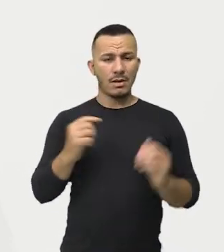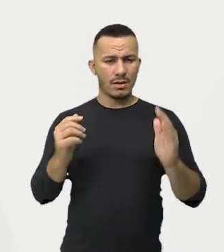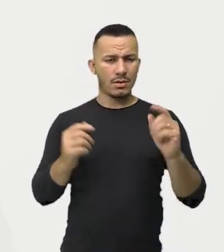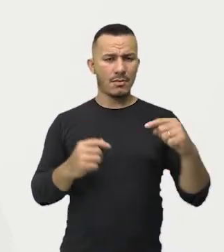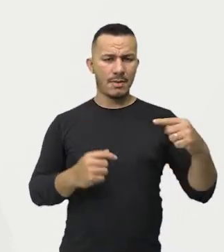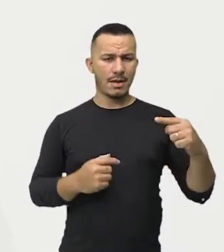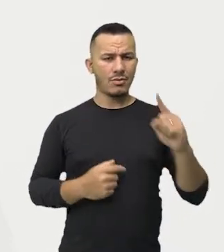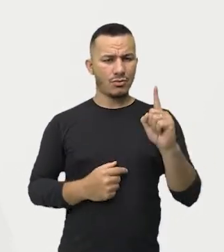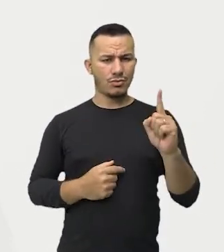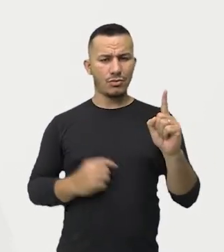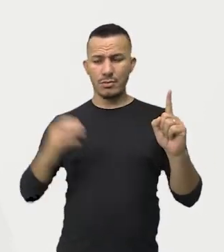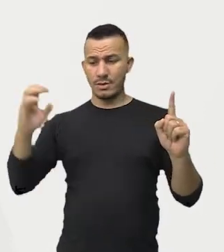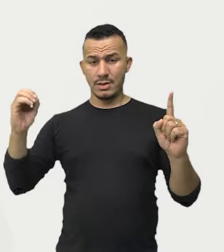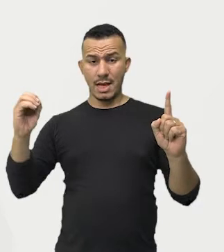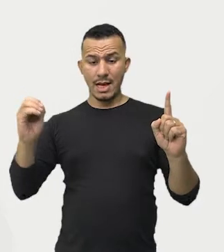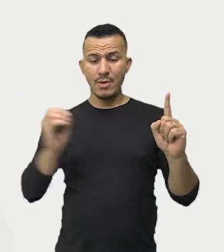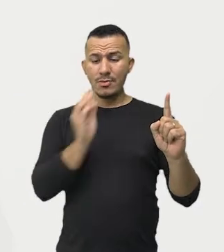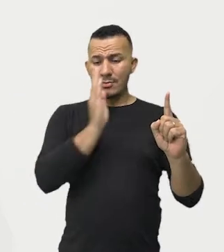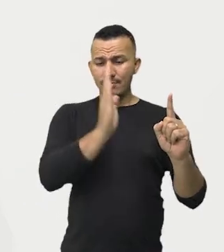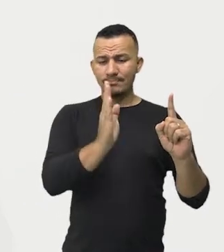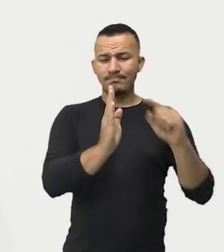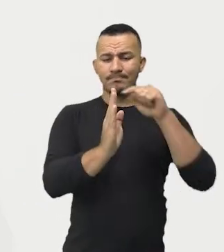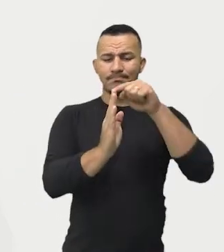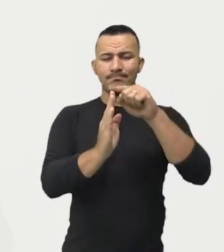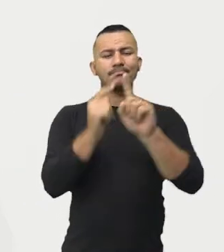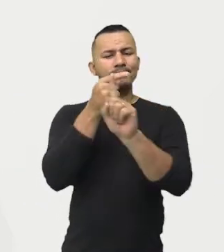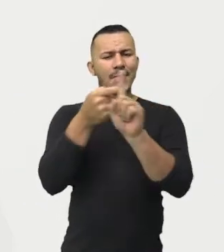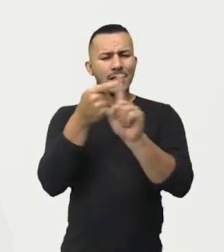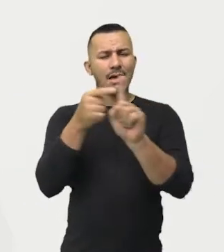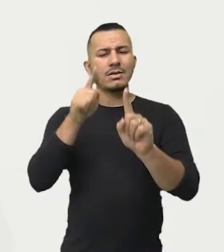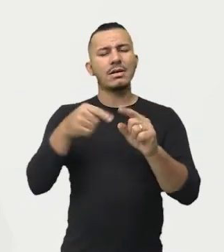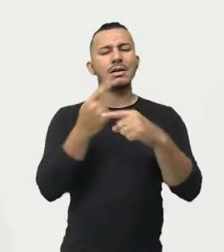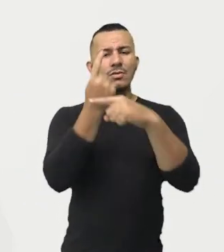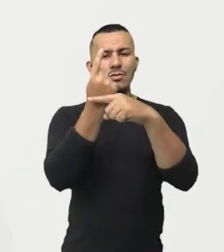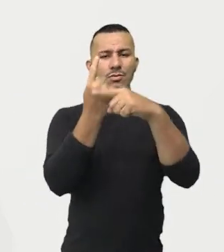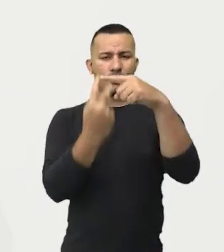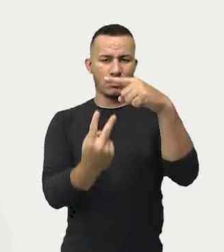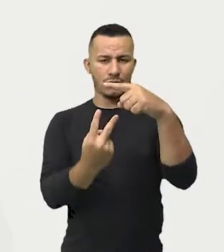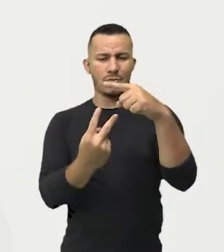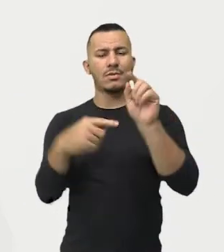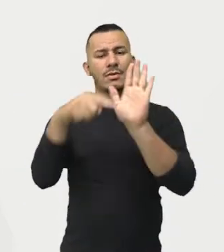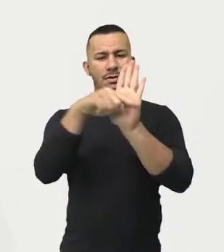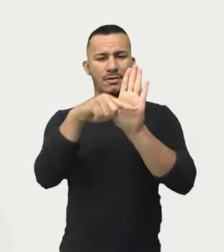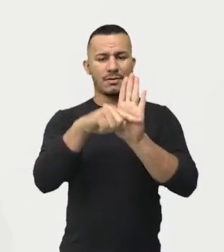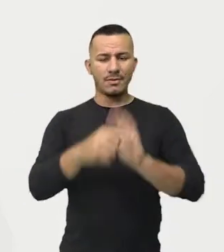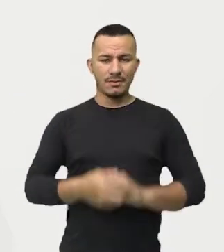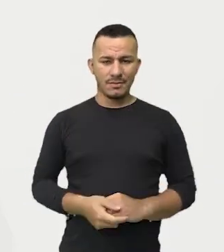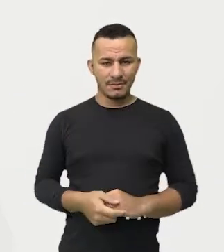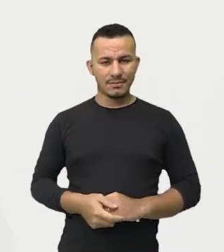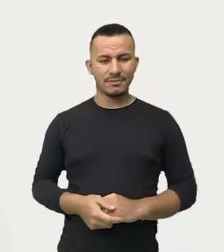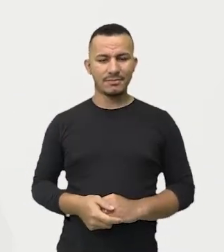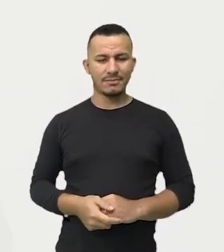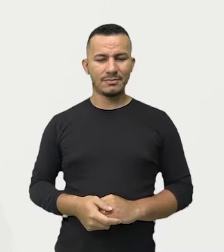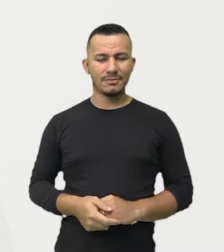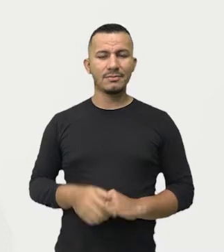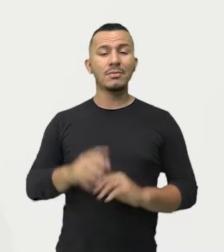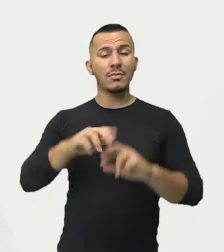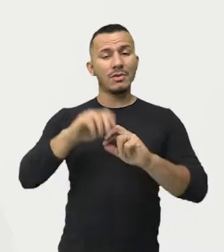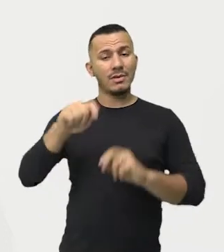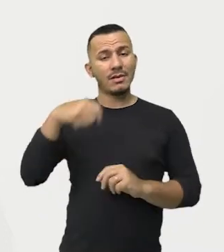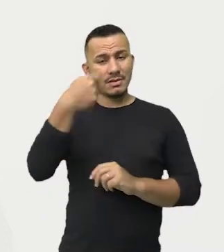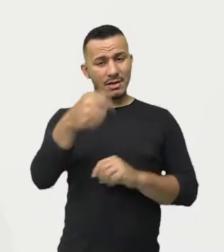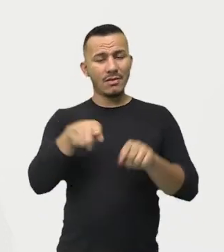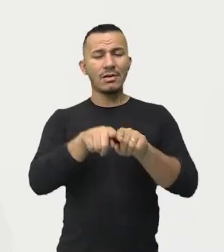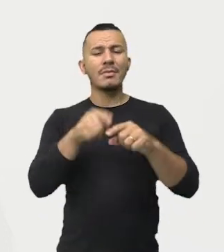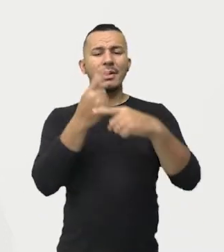duas partes e estamos representando uma parte desse inteiro, só que para no sentido negativo. Por isso, ficou aqui,